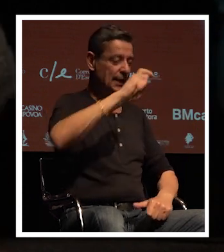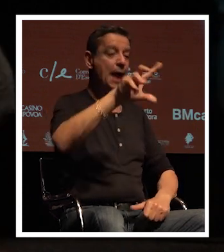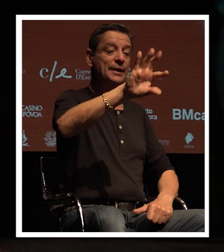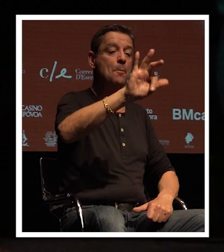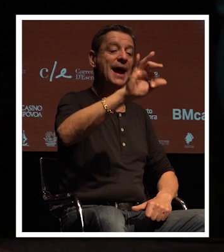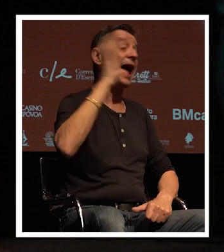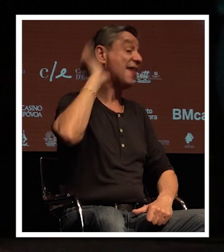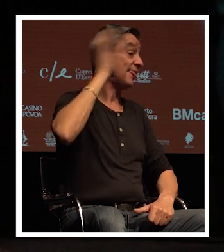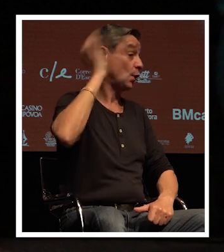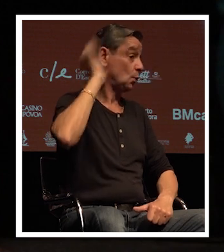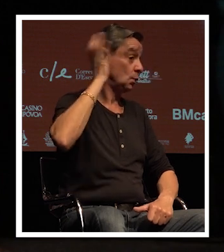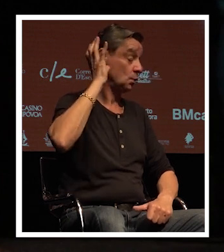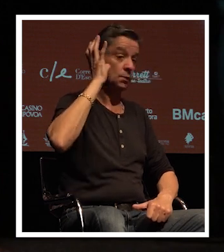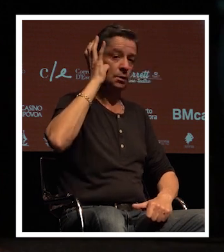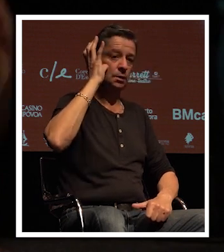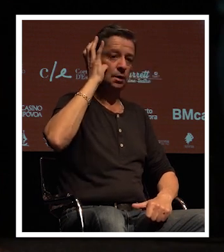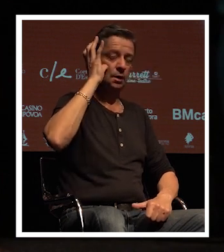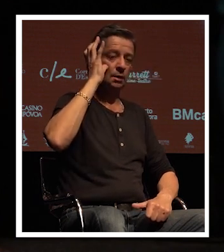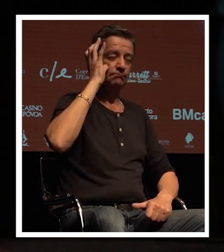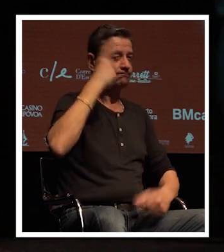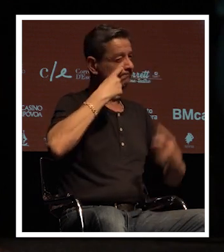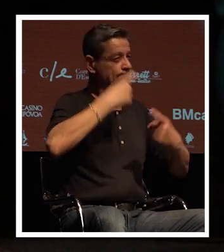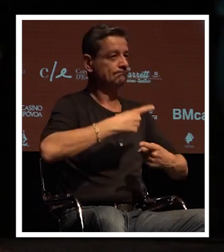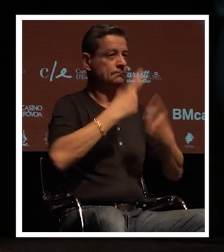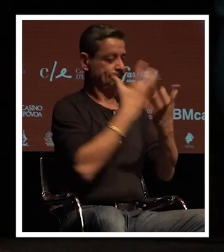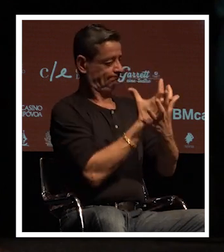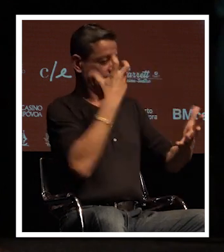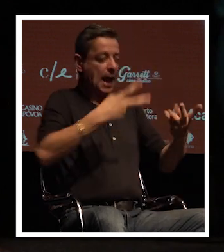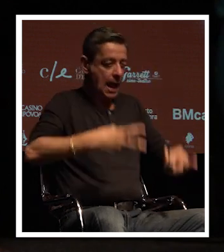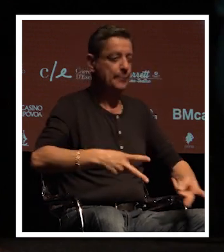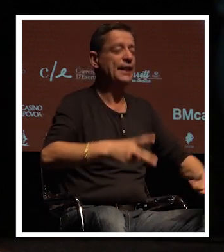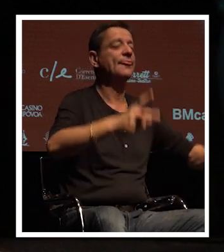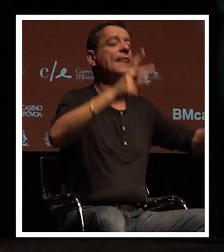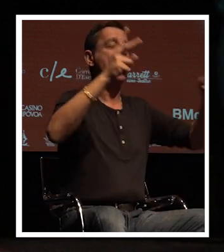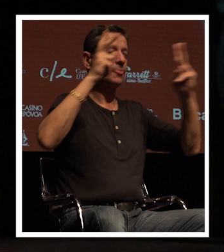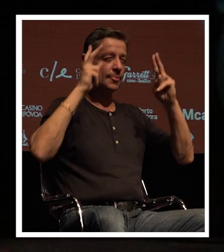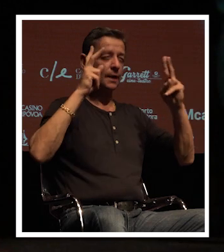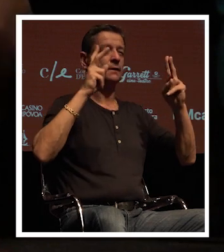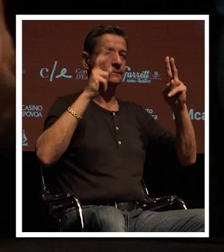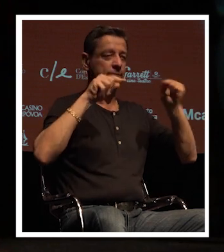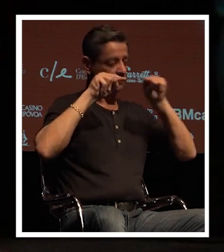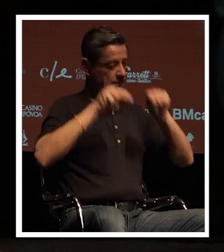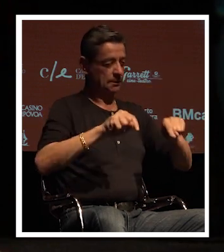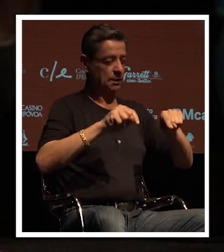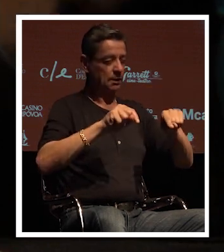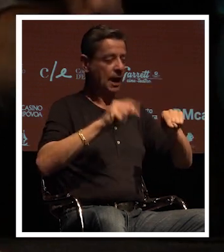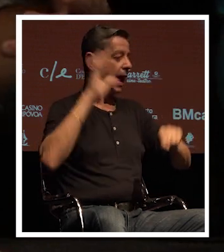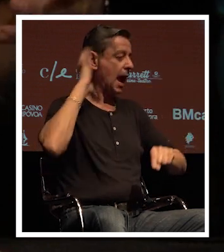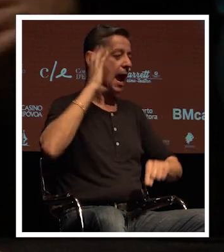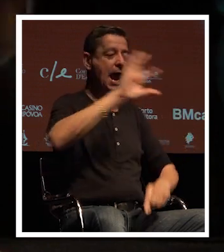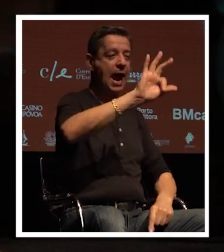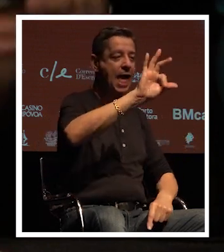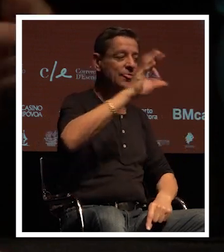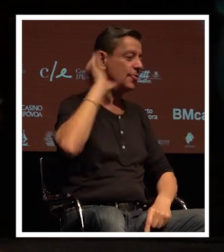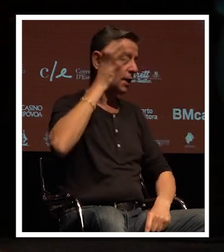uma coisa de um emblema da da da Liberdade da da os liceus tinham uma rádio e a rádio emitia para os